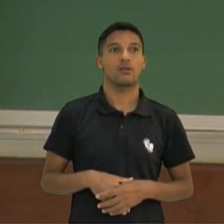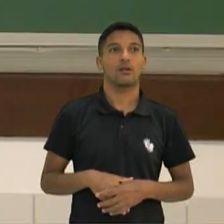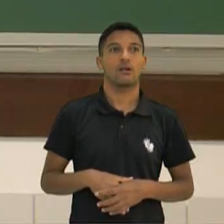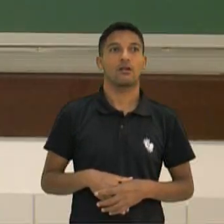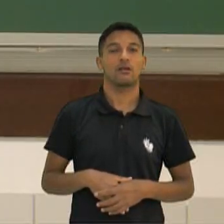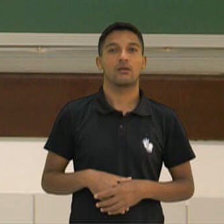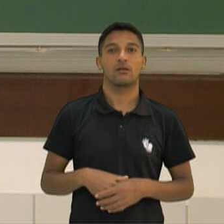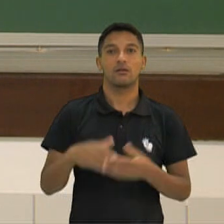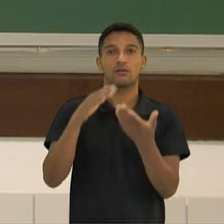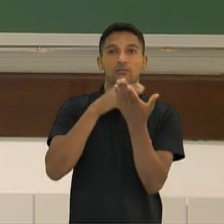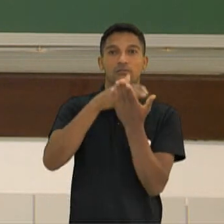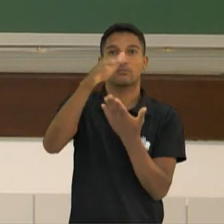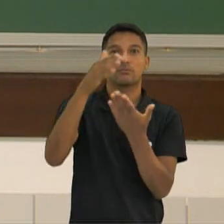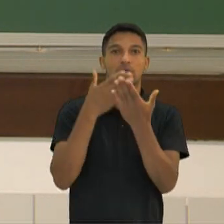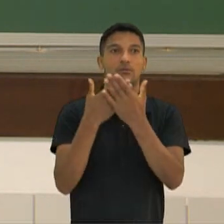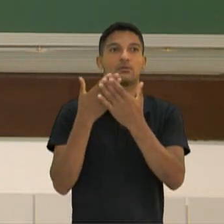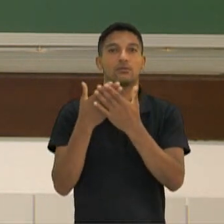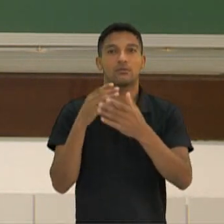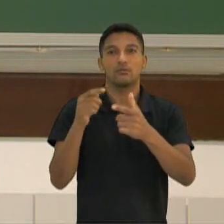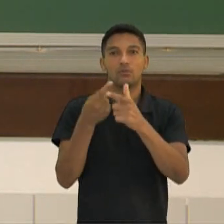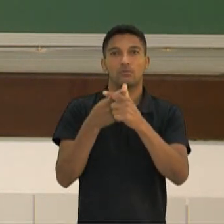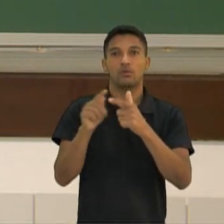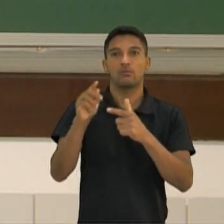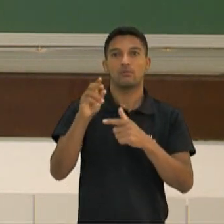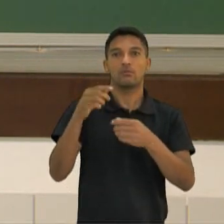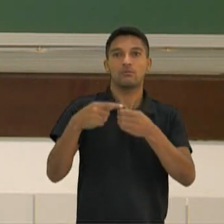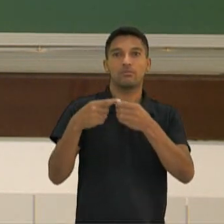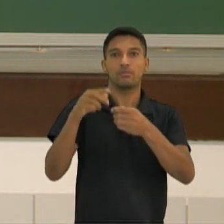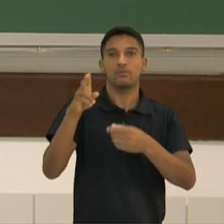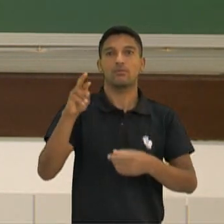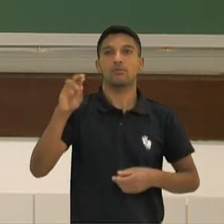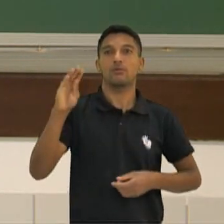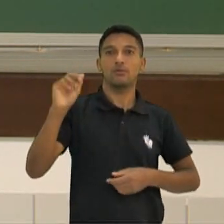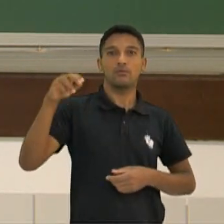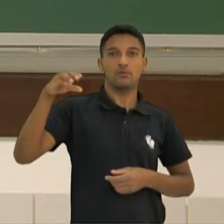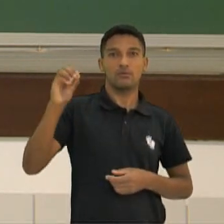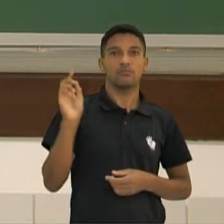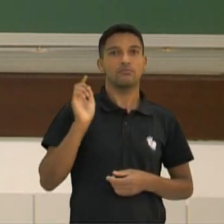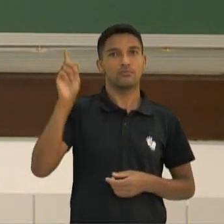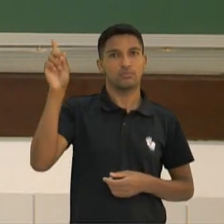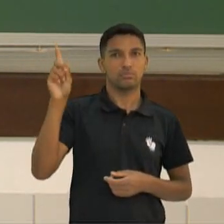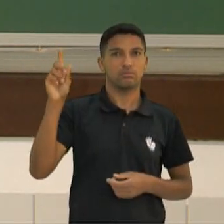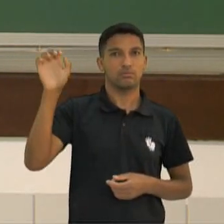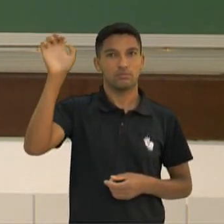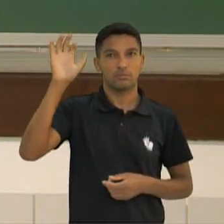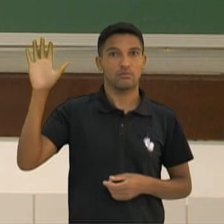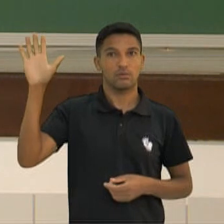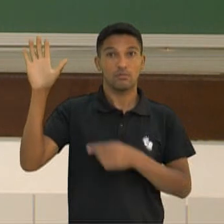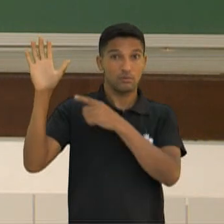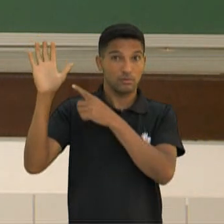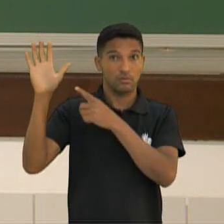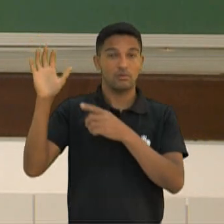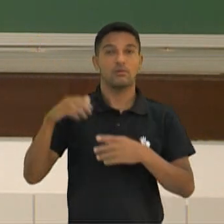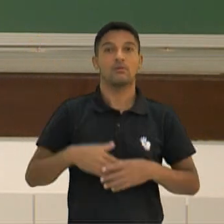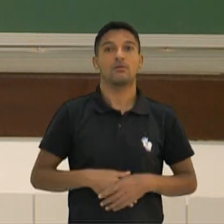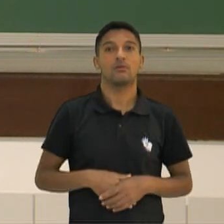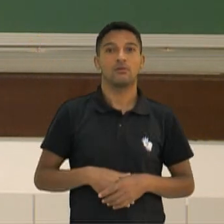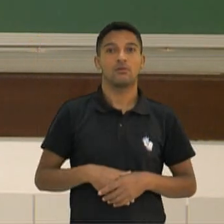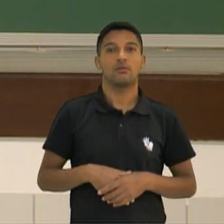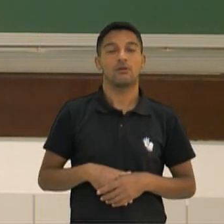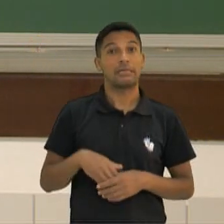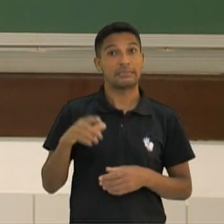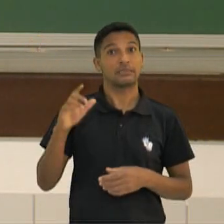iniciar essa nossa aula sobre os problemas urbanos, nós soubemos aí nas últimas aulas que a Europa já está